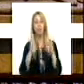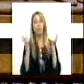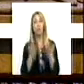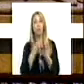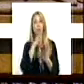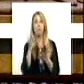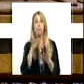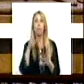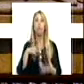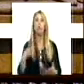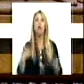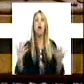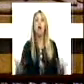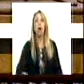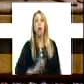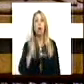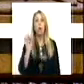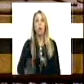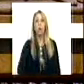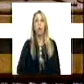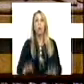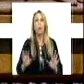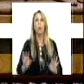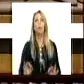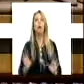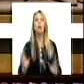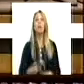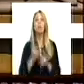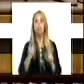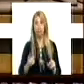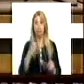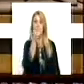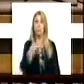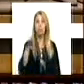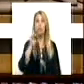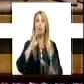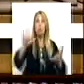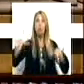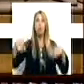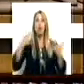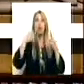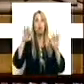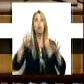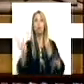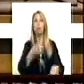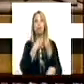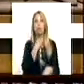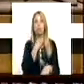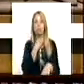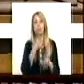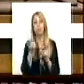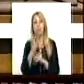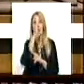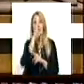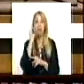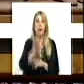famílias portuguesas respira agora de alívio, porque em 2016 vai poder começar a libertar-se do sufoco que o governo anterior